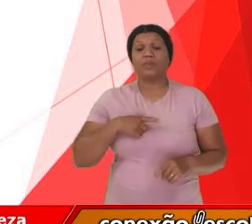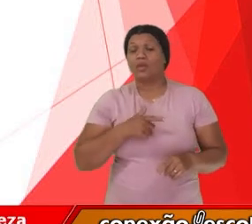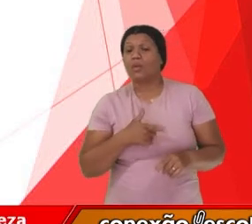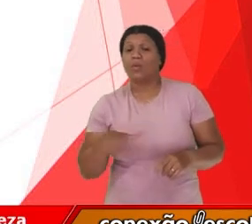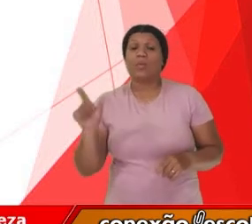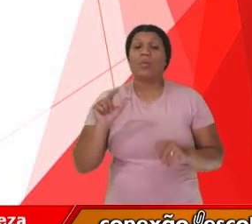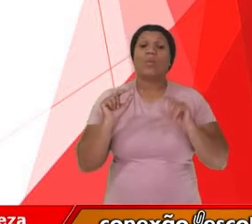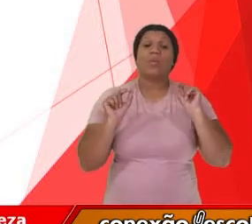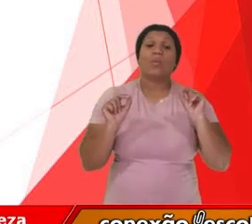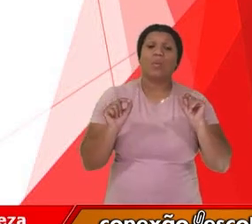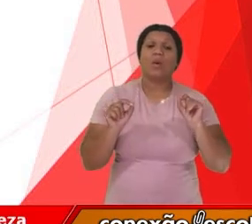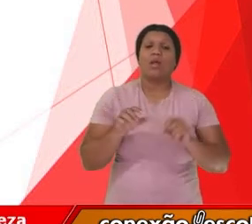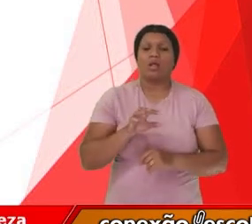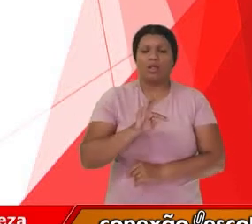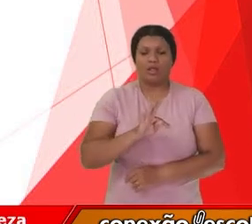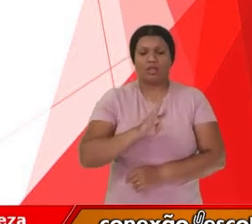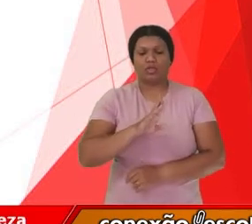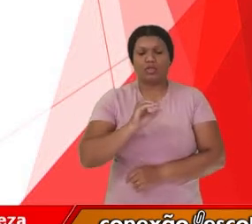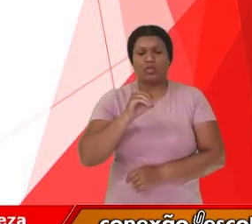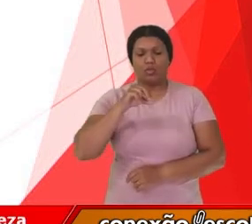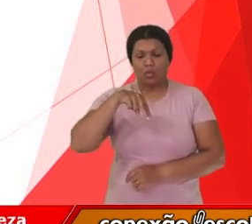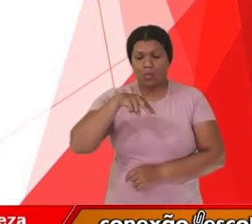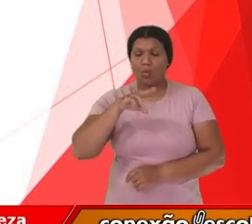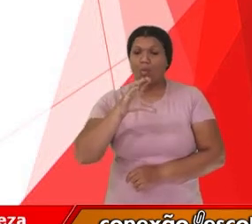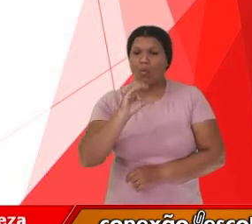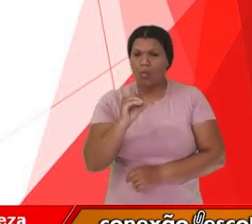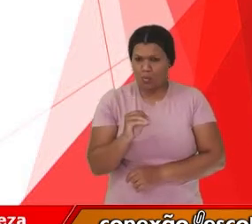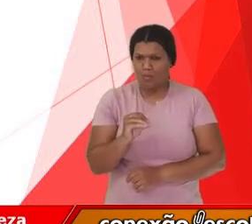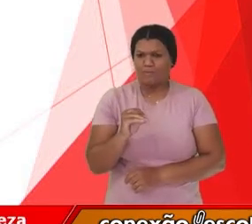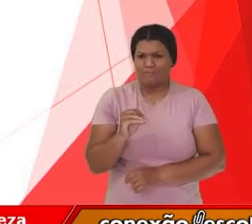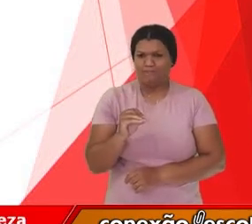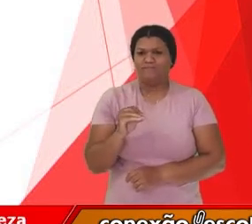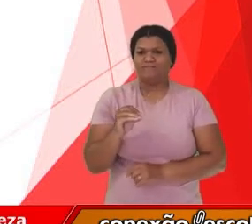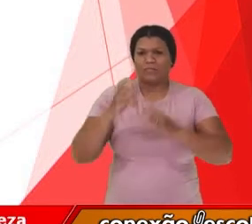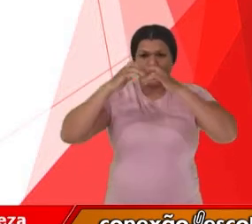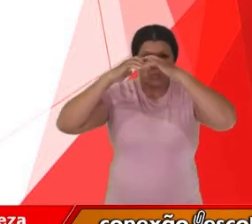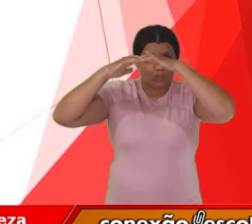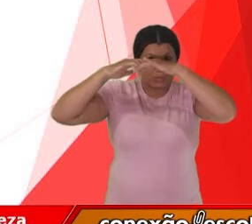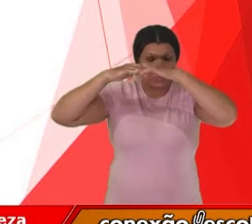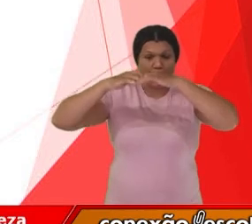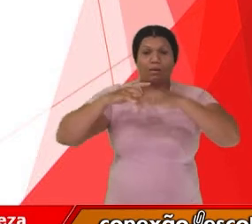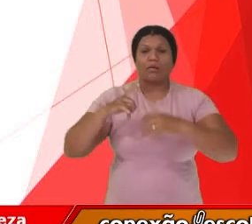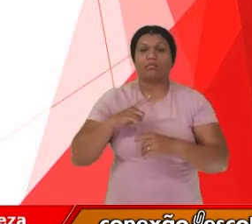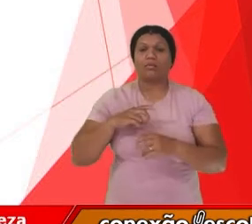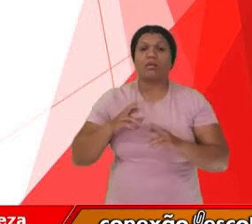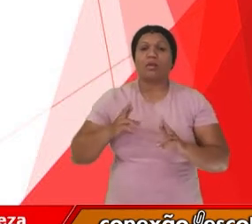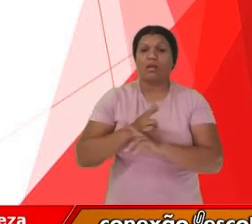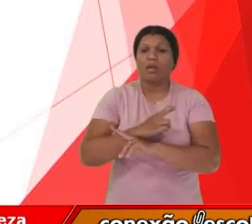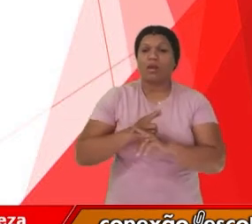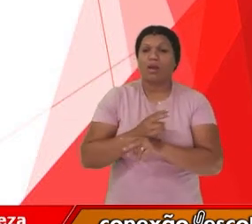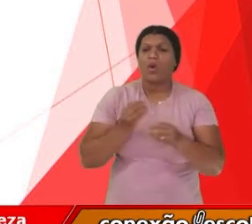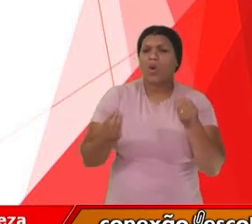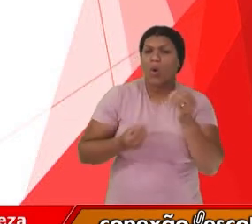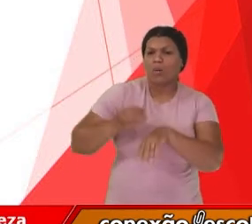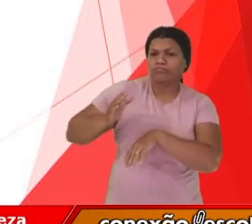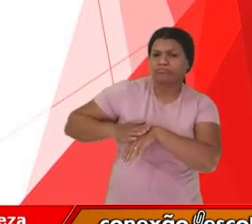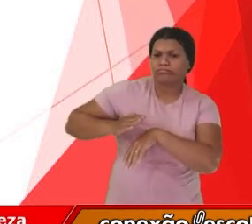encefálico, ele está relacionado às funções vitais e involuntárias.